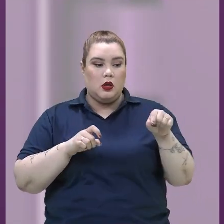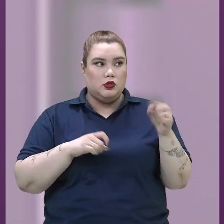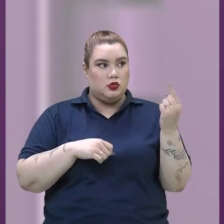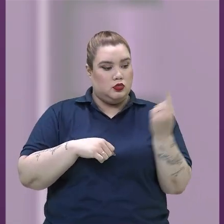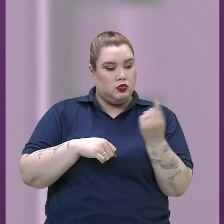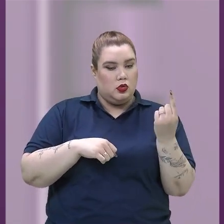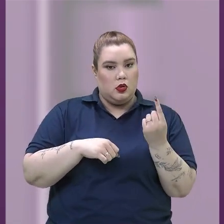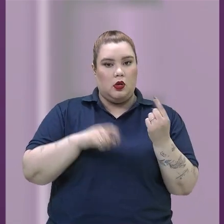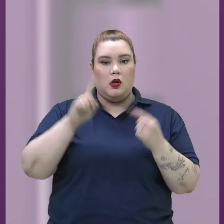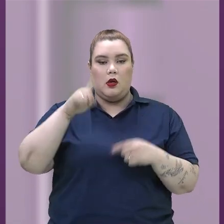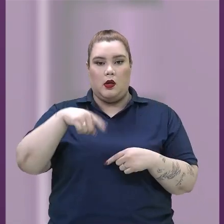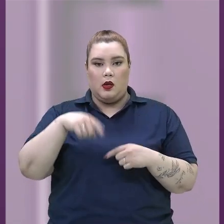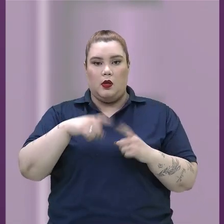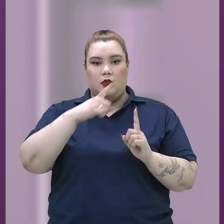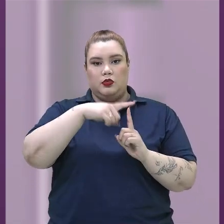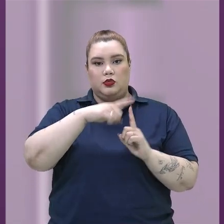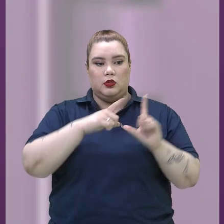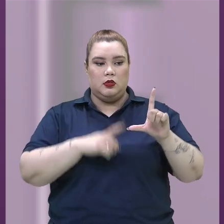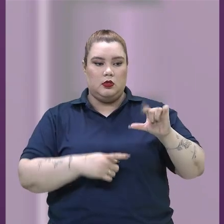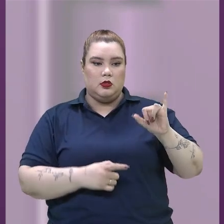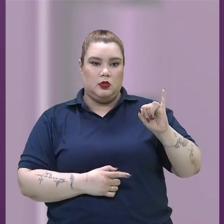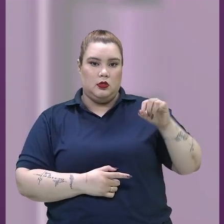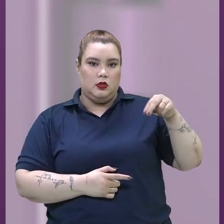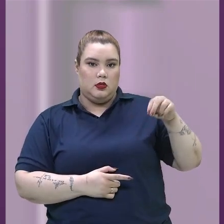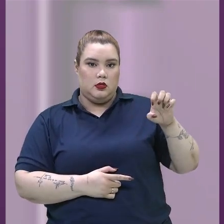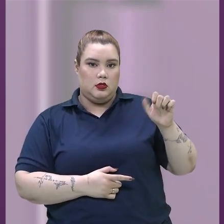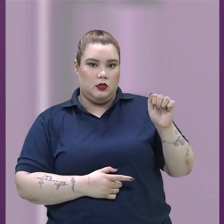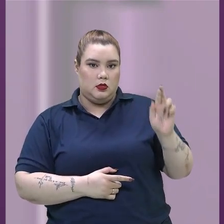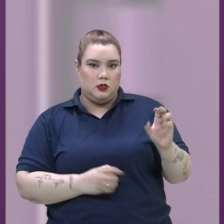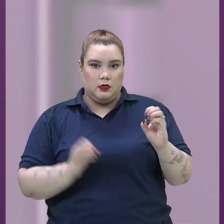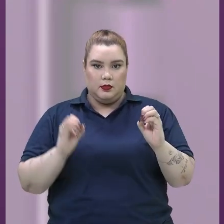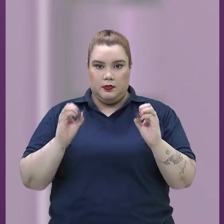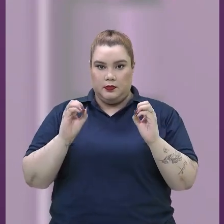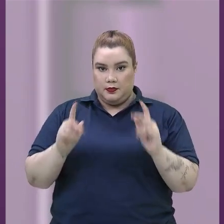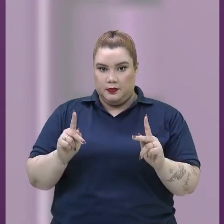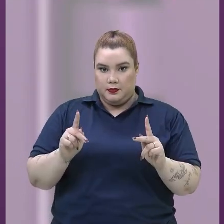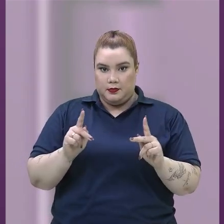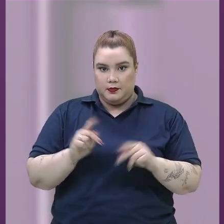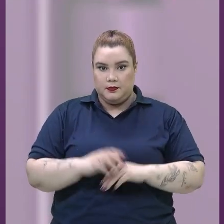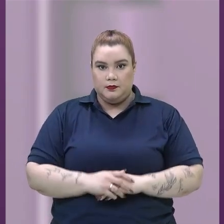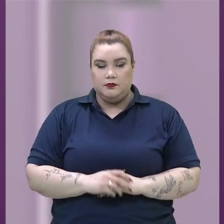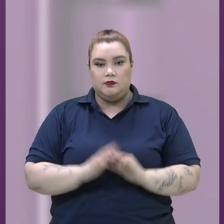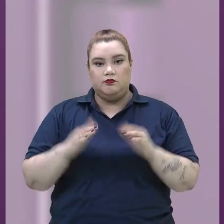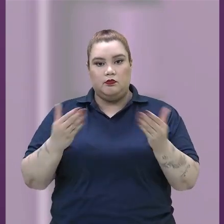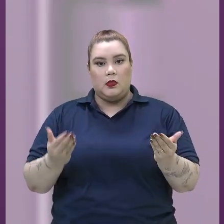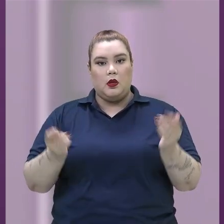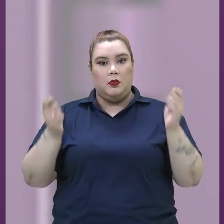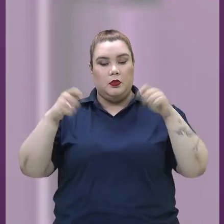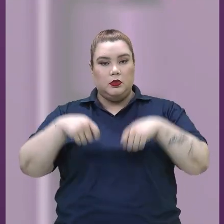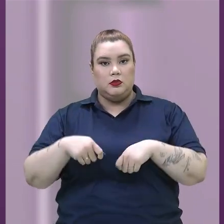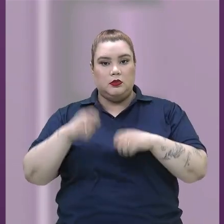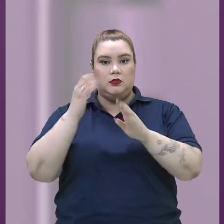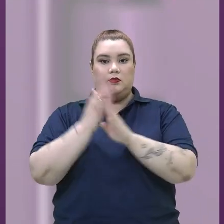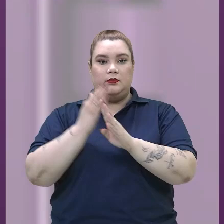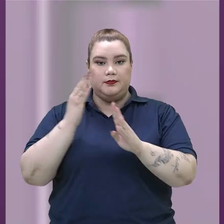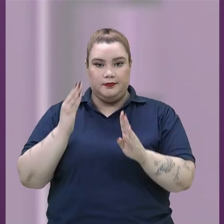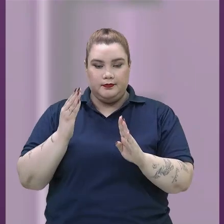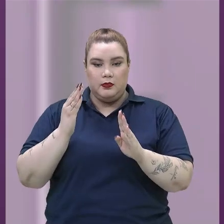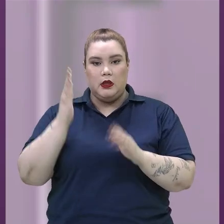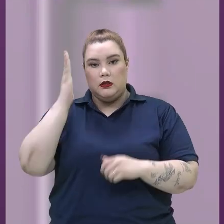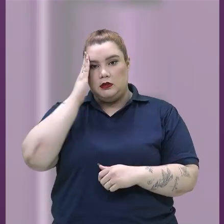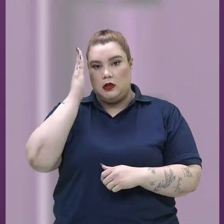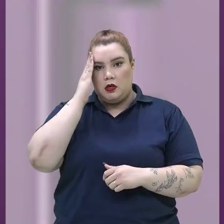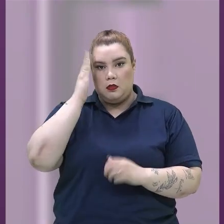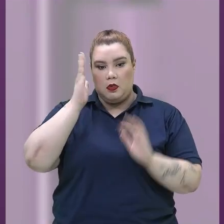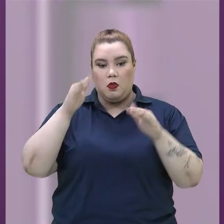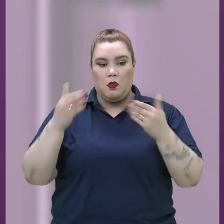nosso coeficiente linear, tá bom? Então, basta identificá-los, saber quem é o